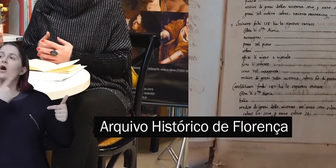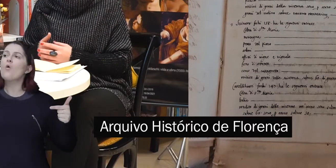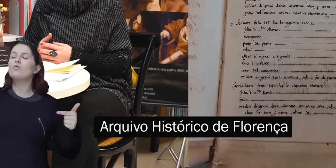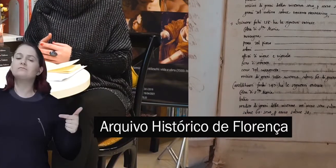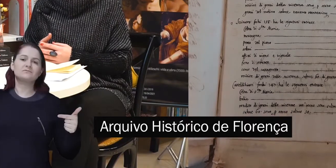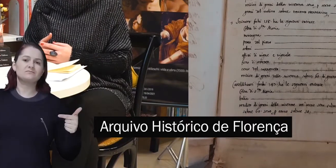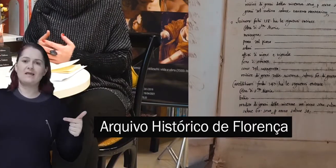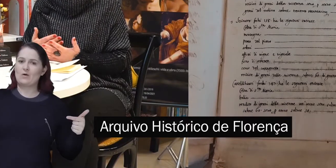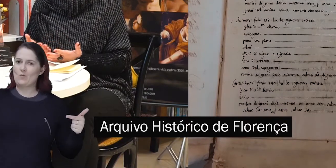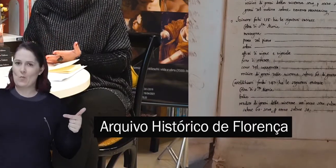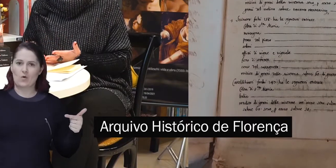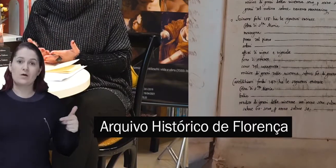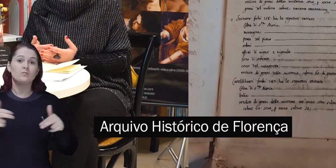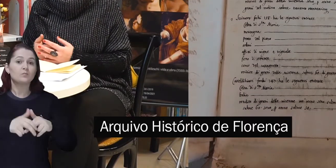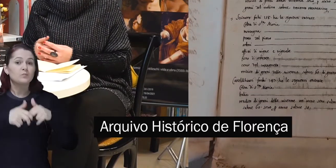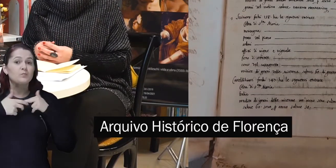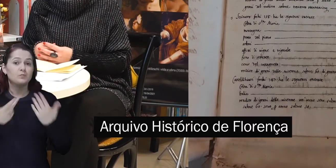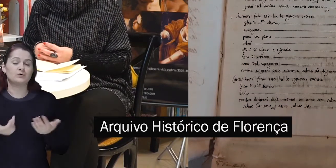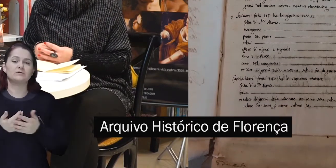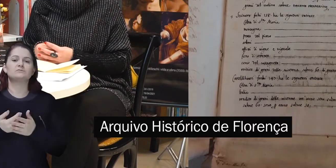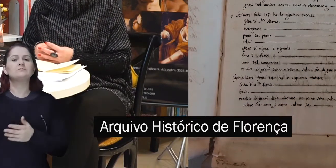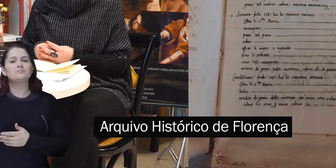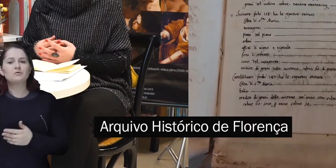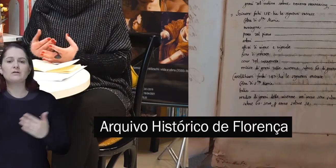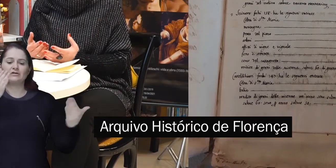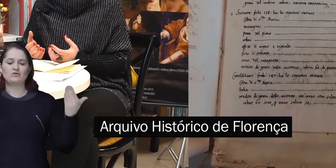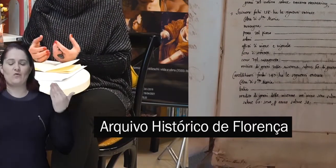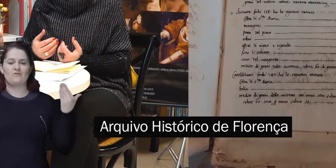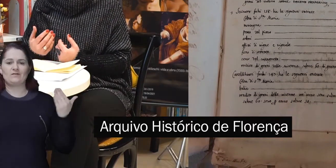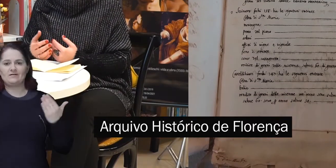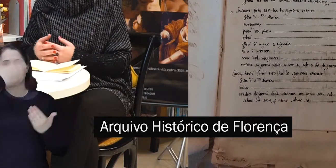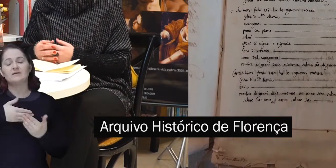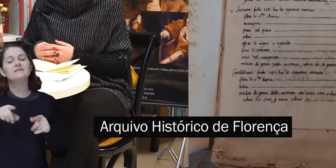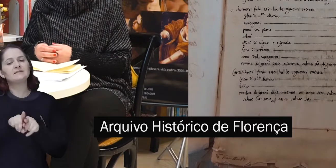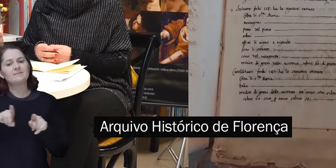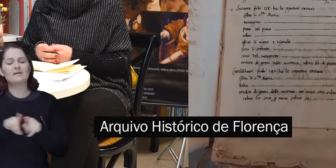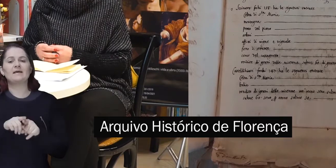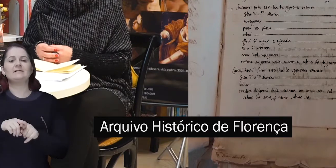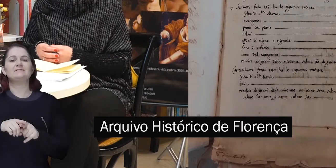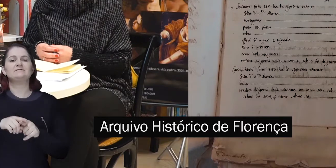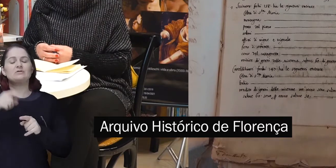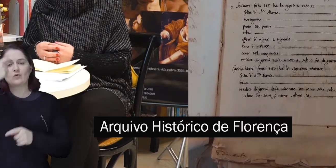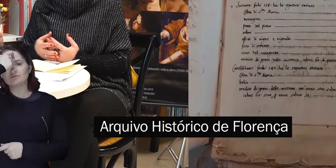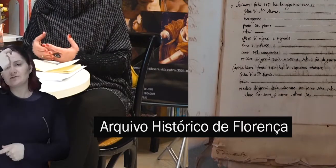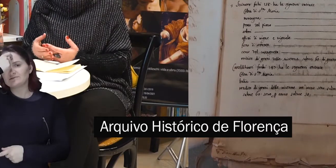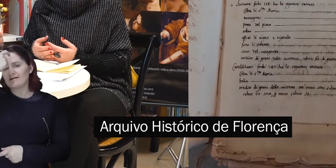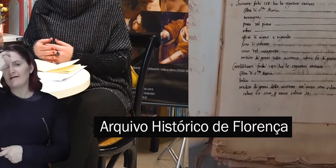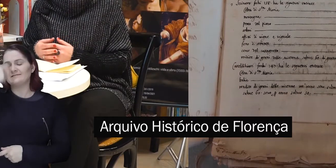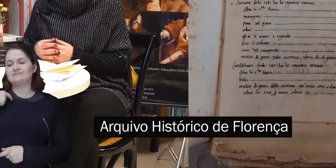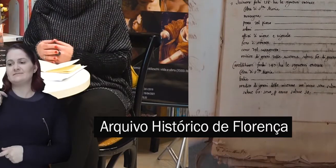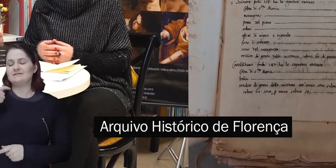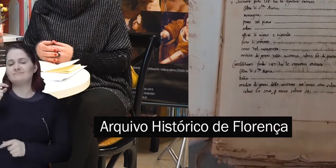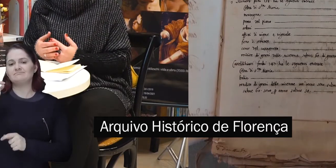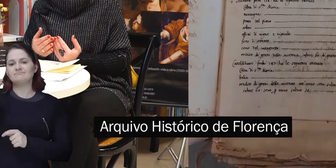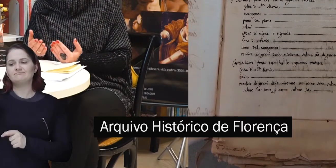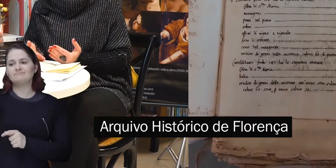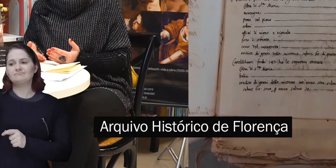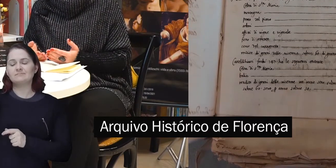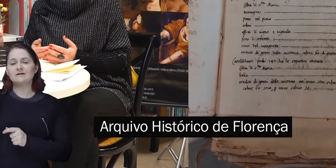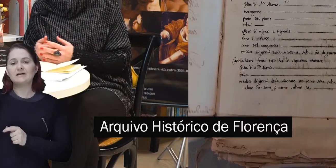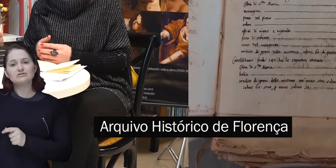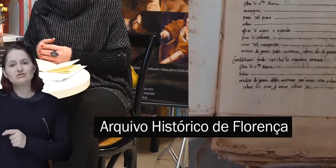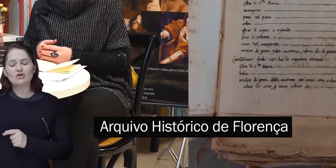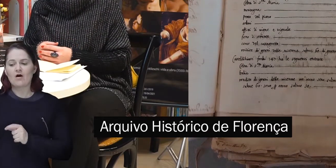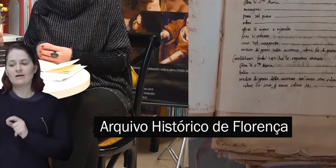com a admiração ao protagonista que a gente está estudando, é importante confrontar todas essas fontes e não perder de vista que os fatos são